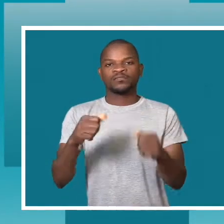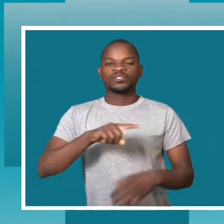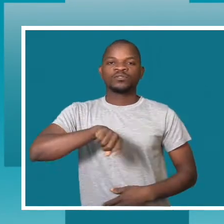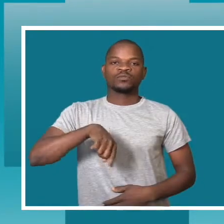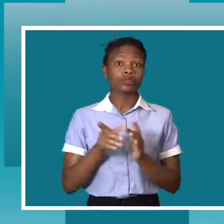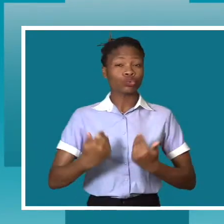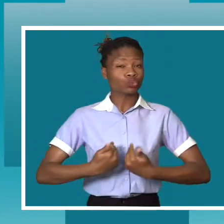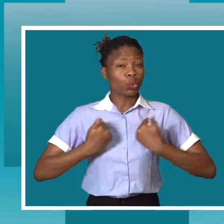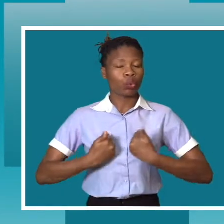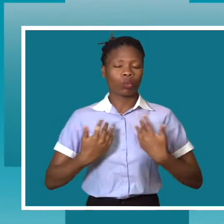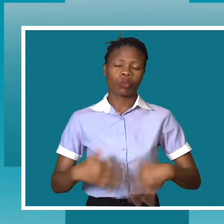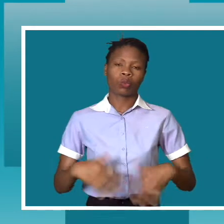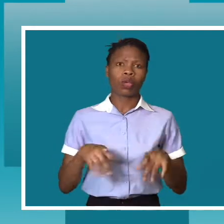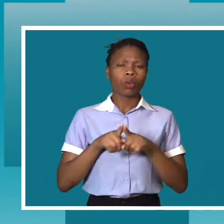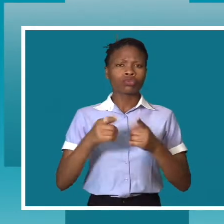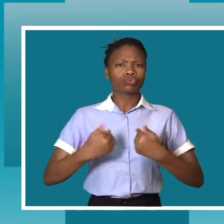assim como nós.